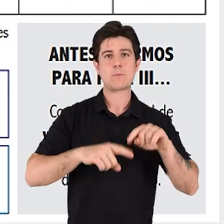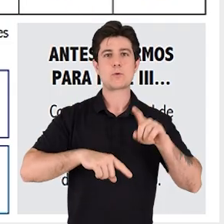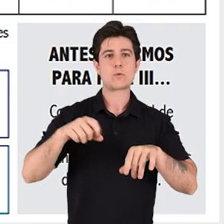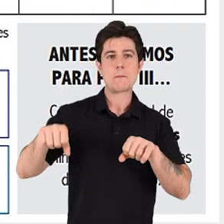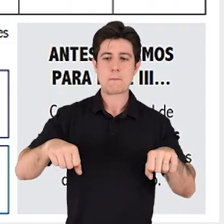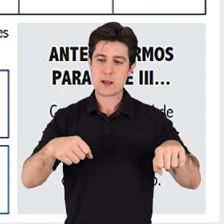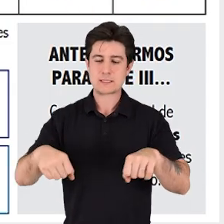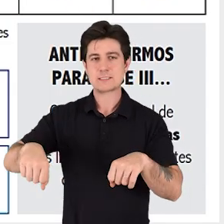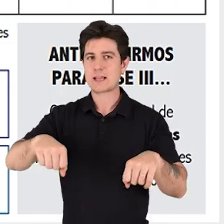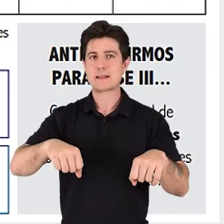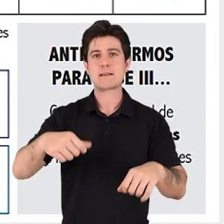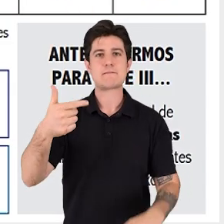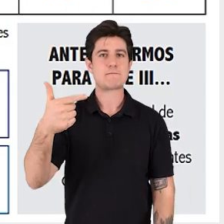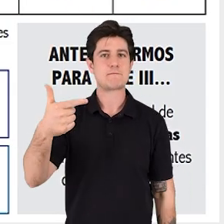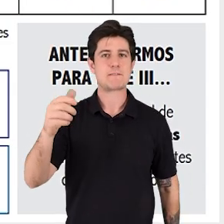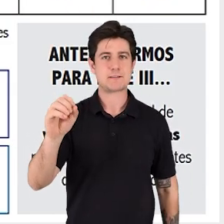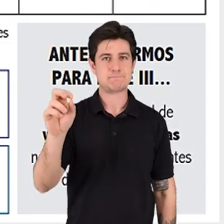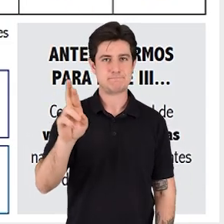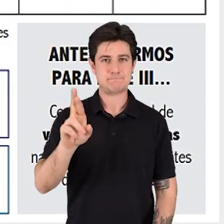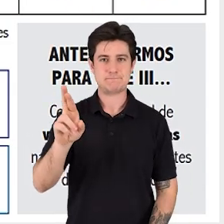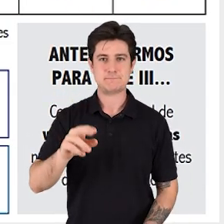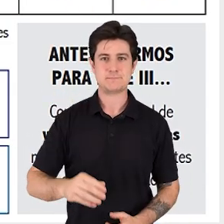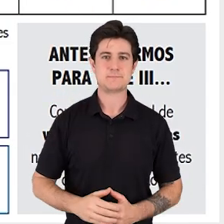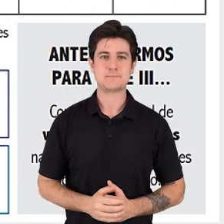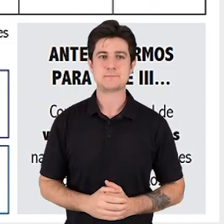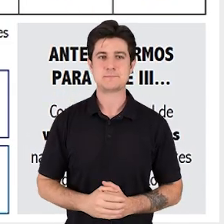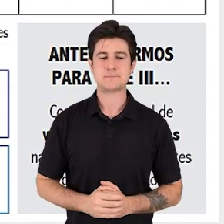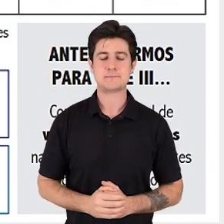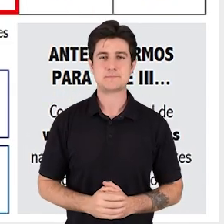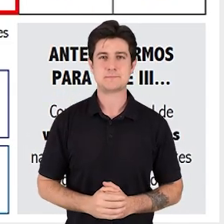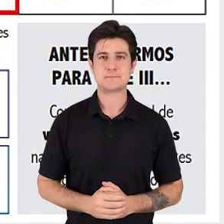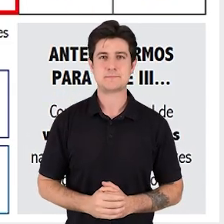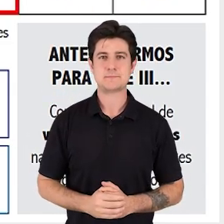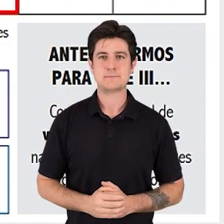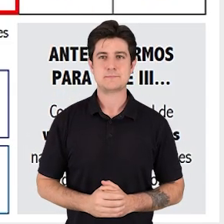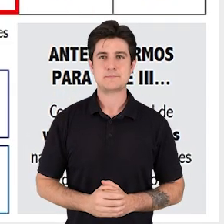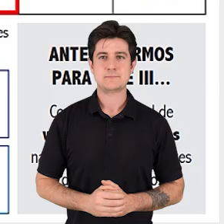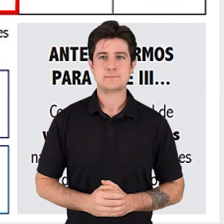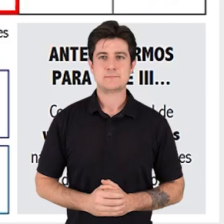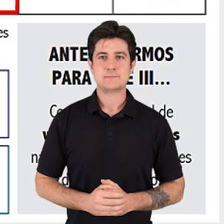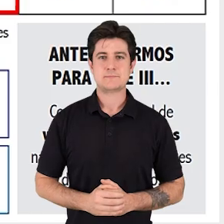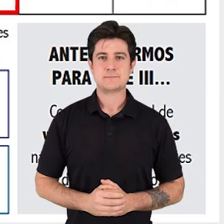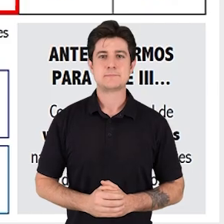Venda 6, produto patinete, por 20 Américas.